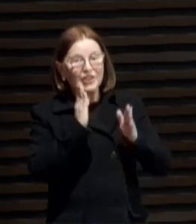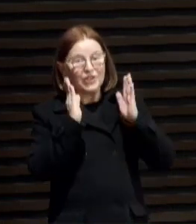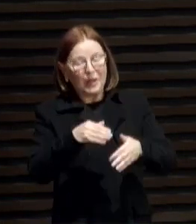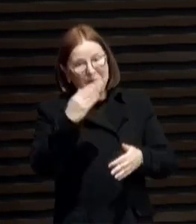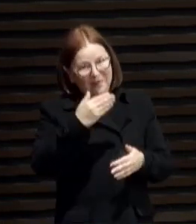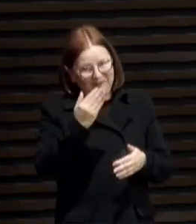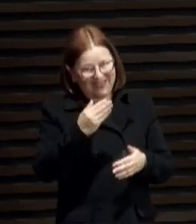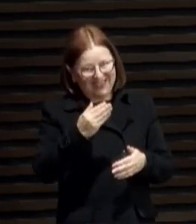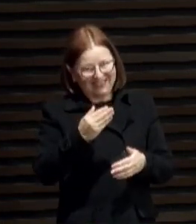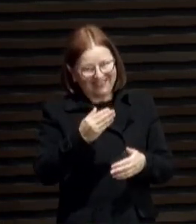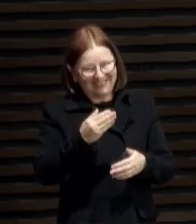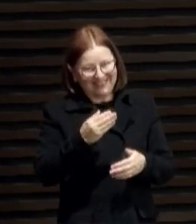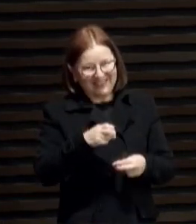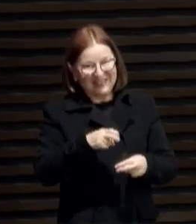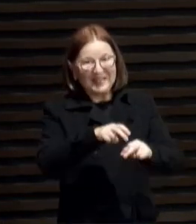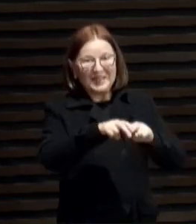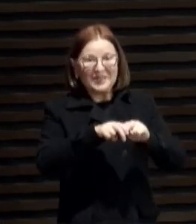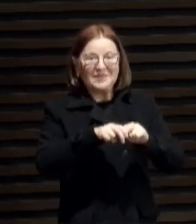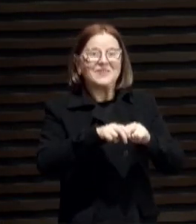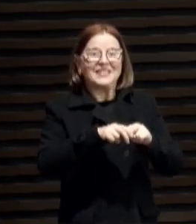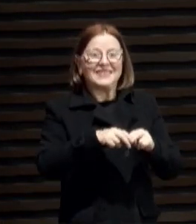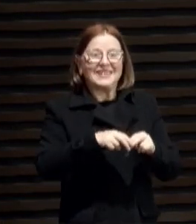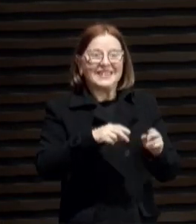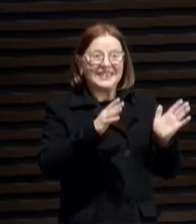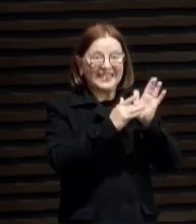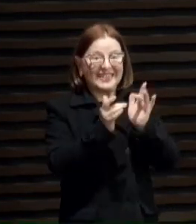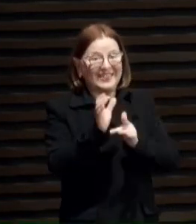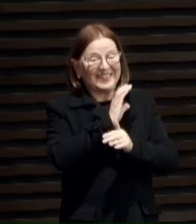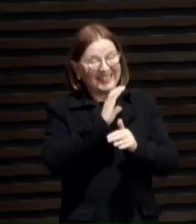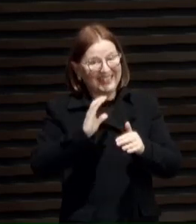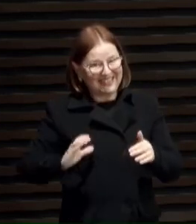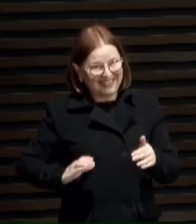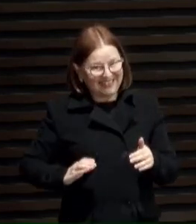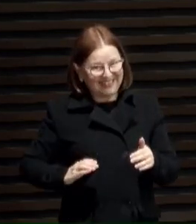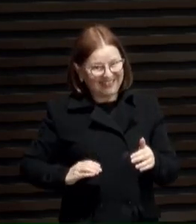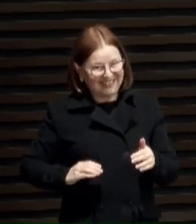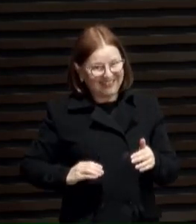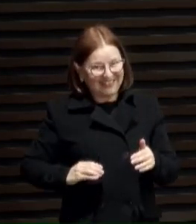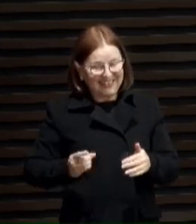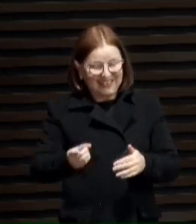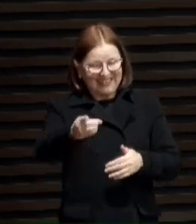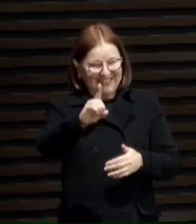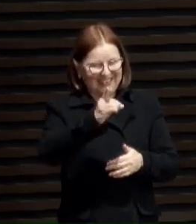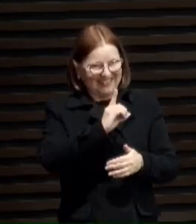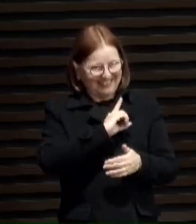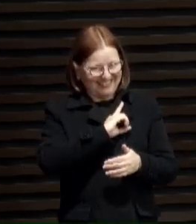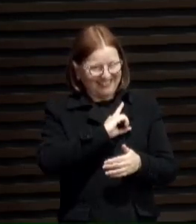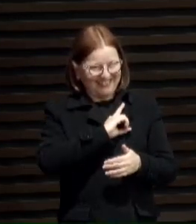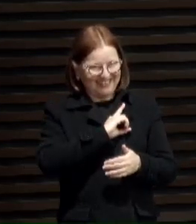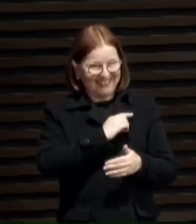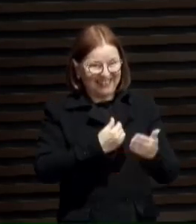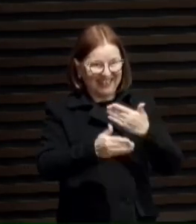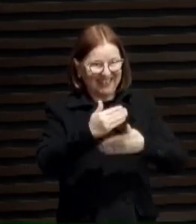bendita pessoa de Cristo Jesus, que fez morada no nosso coração por meio da fé. E Ele